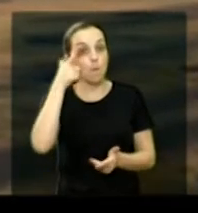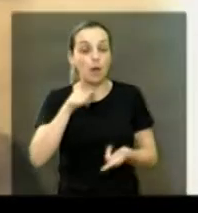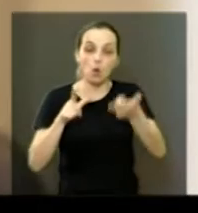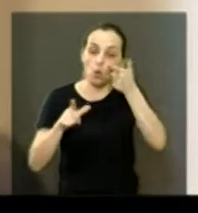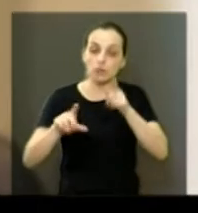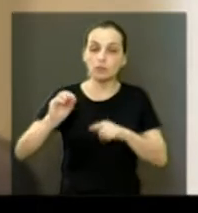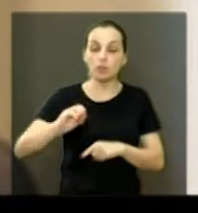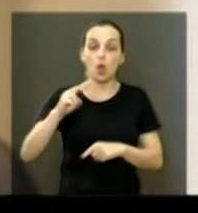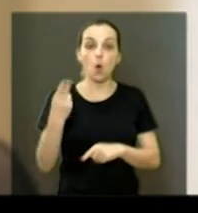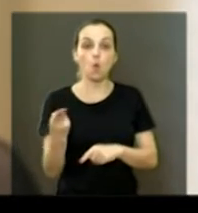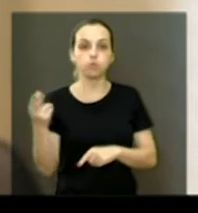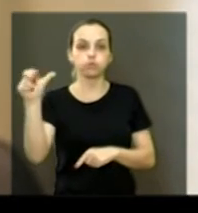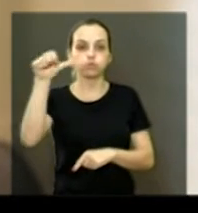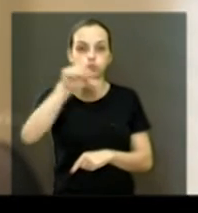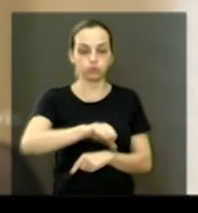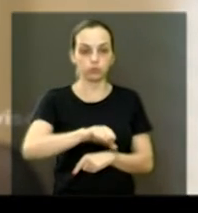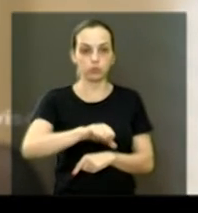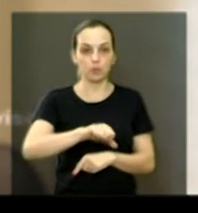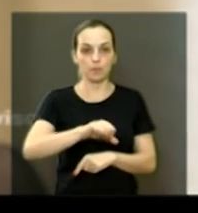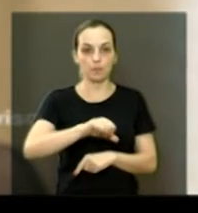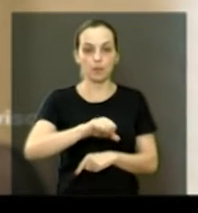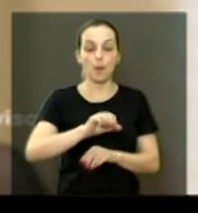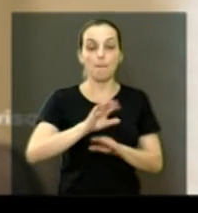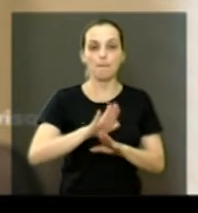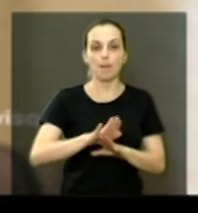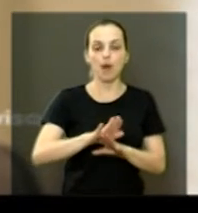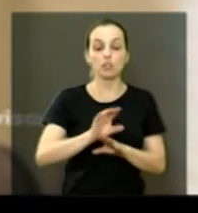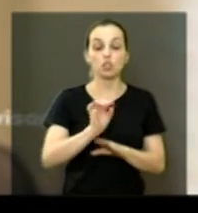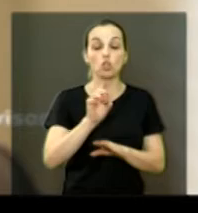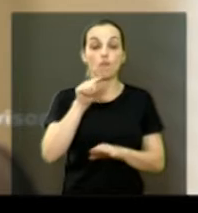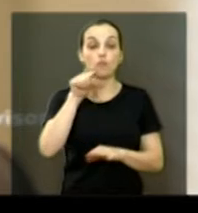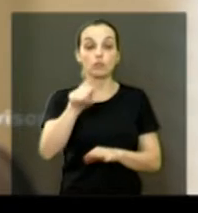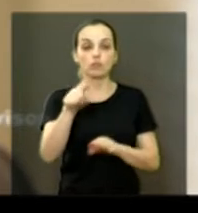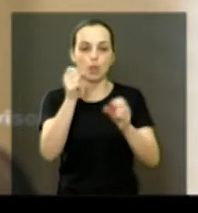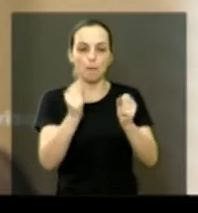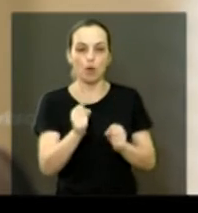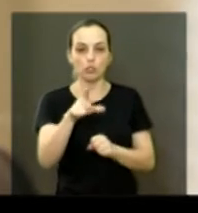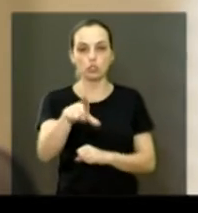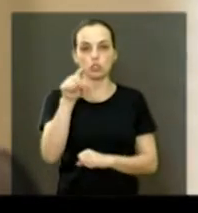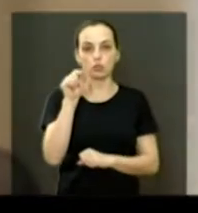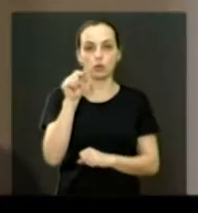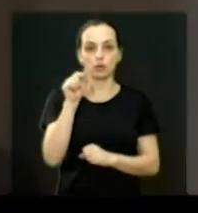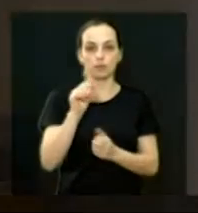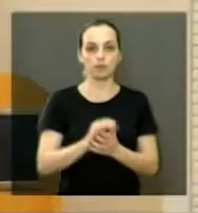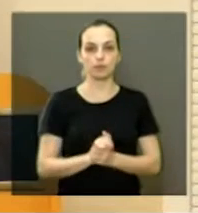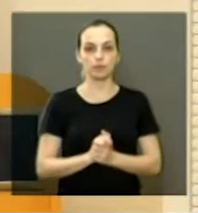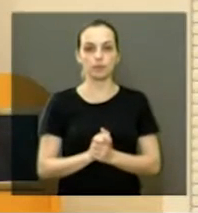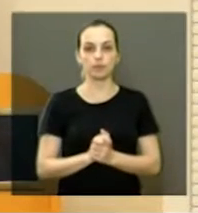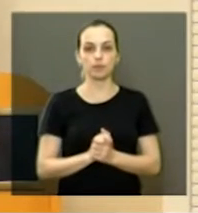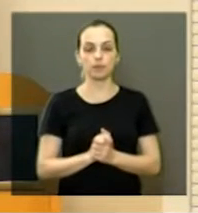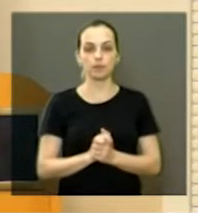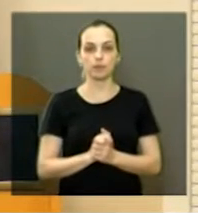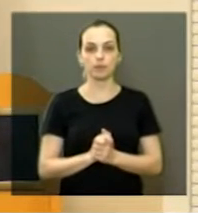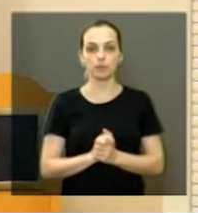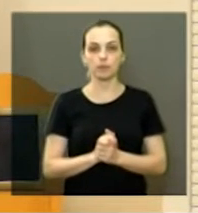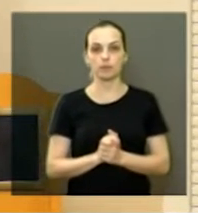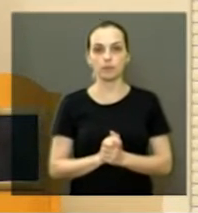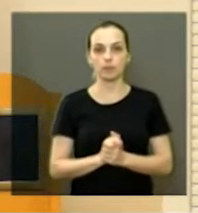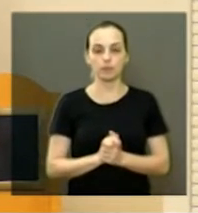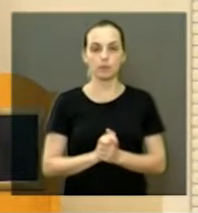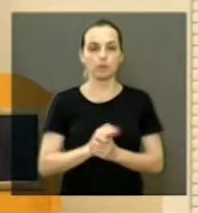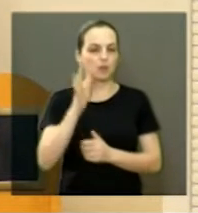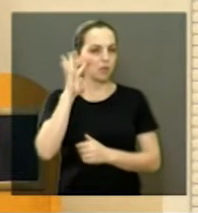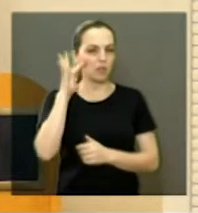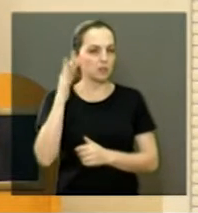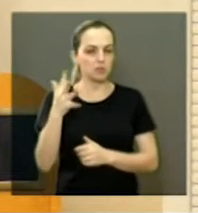derrota mas isso só você pode escolher falar um pouco sobre decisões